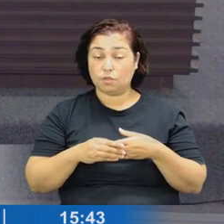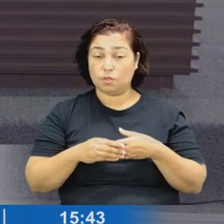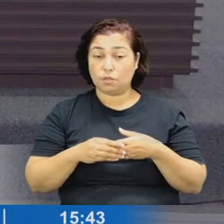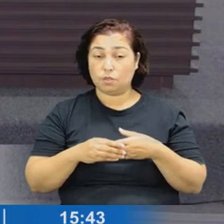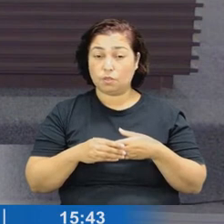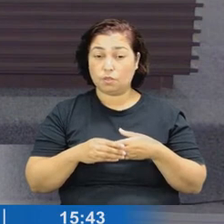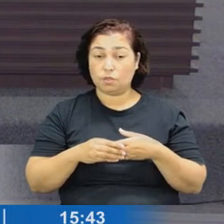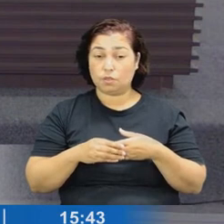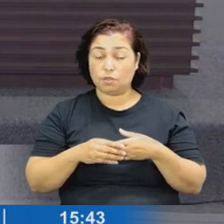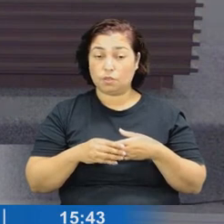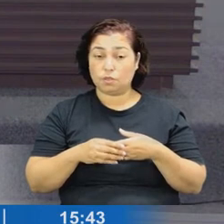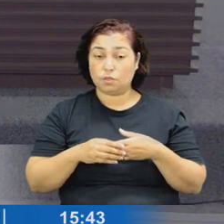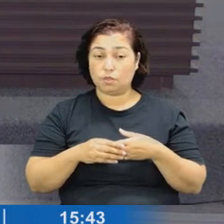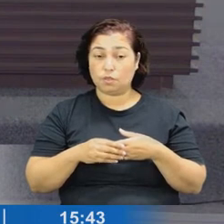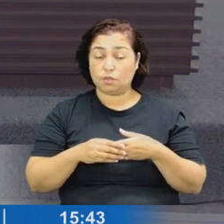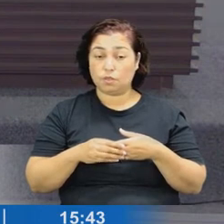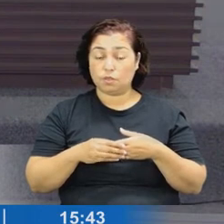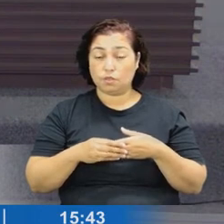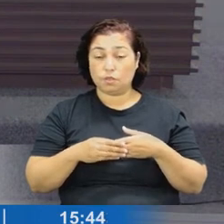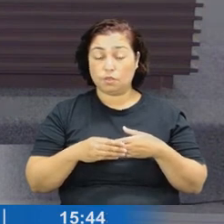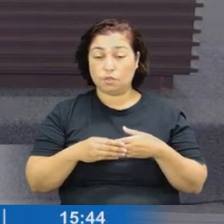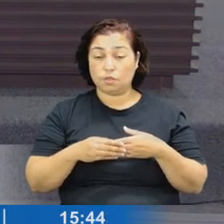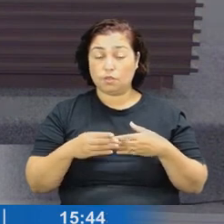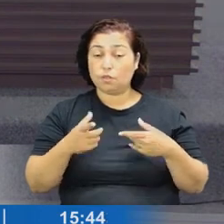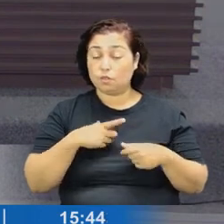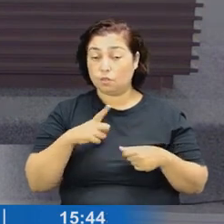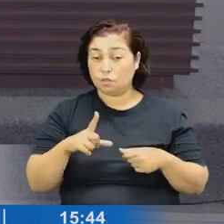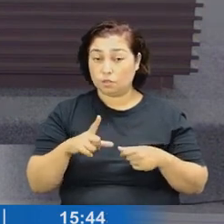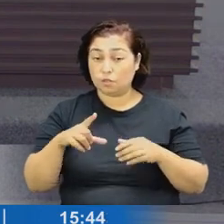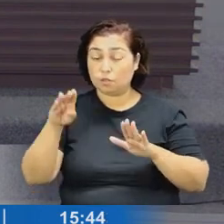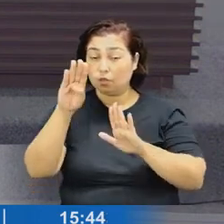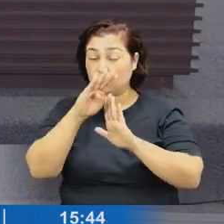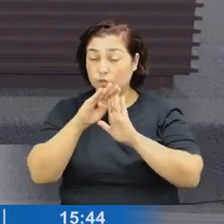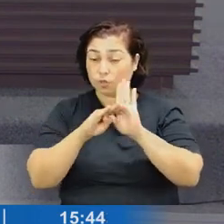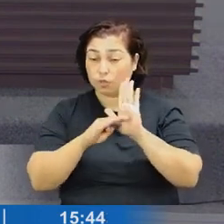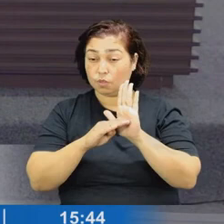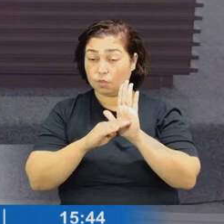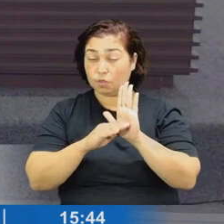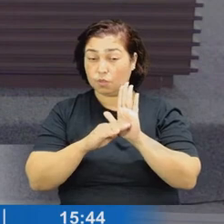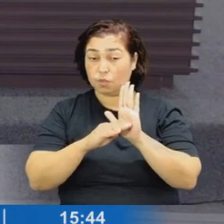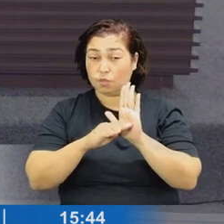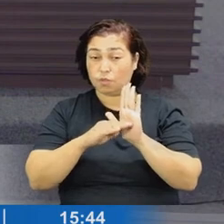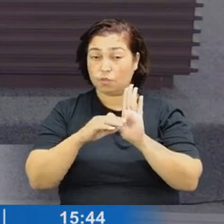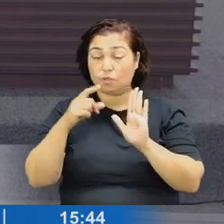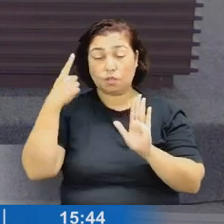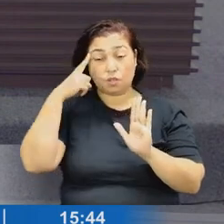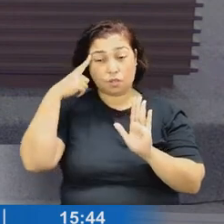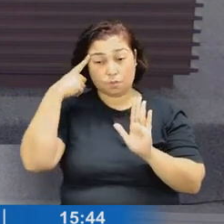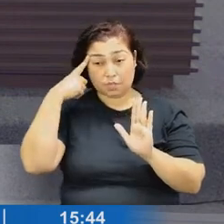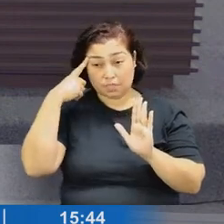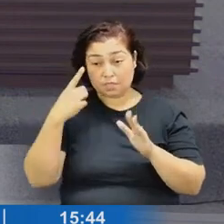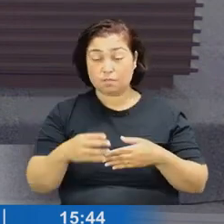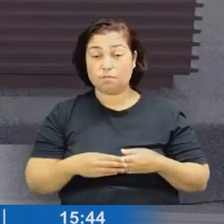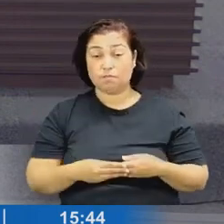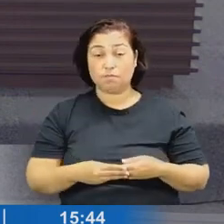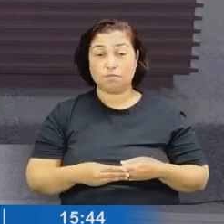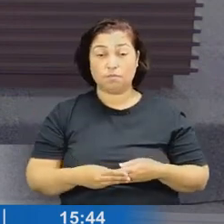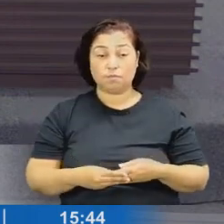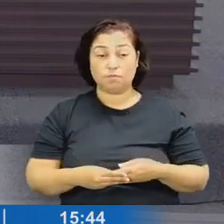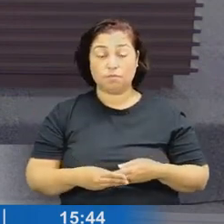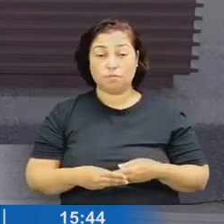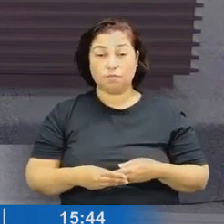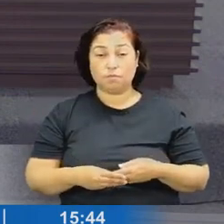Depende de qualquer coisa por isso que ele sai na vantagem ele tem um roteiro técnico na cabeça dele a oratória